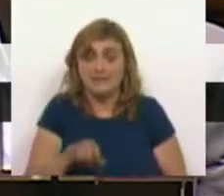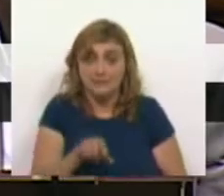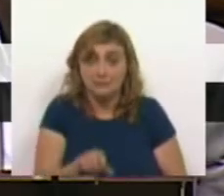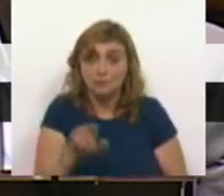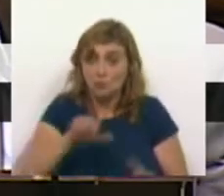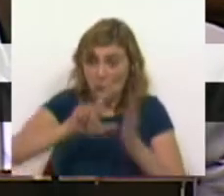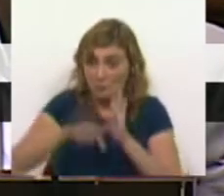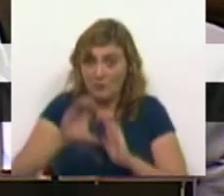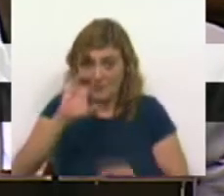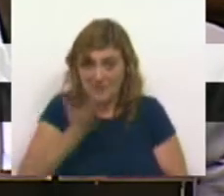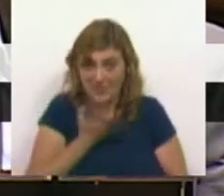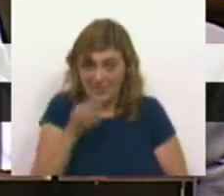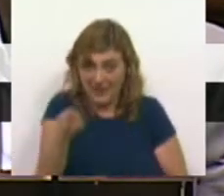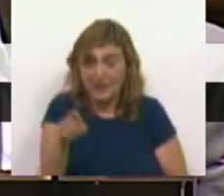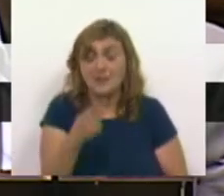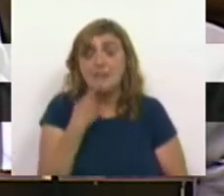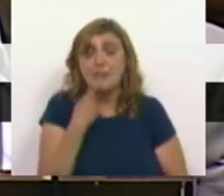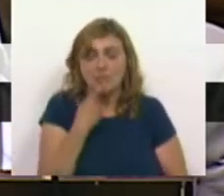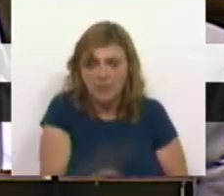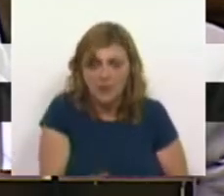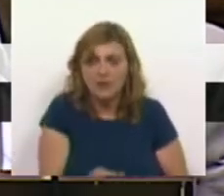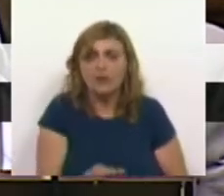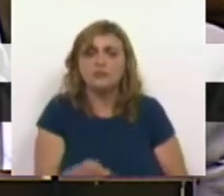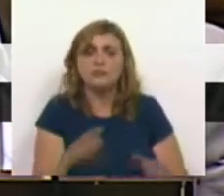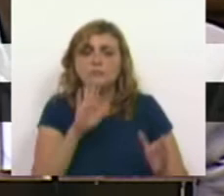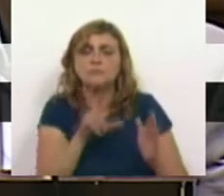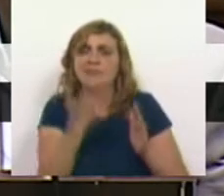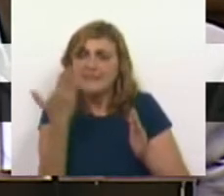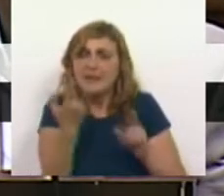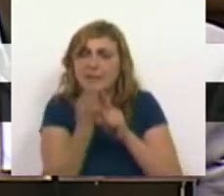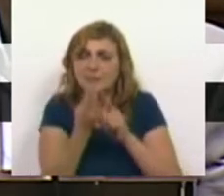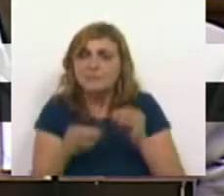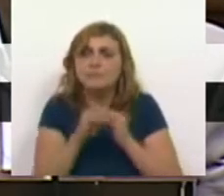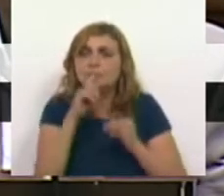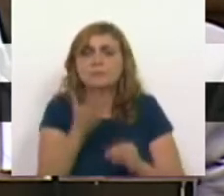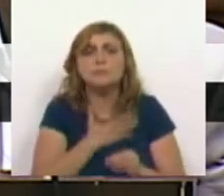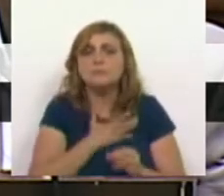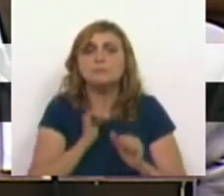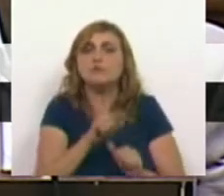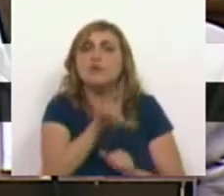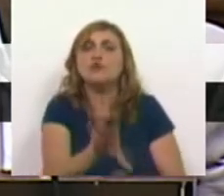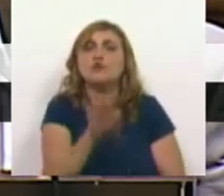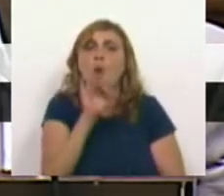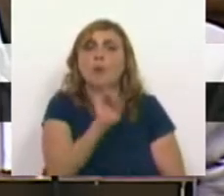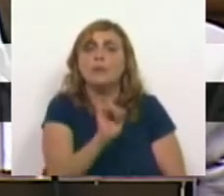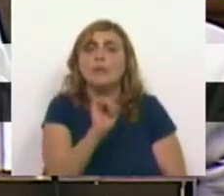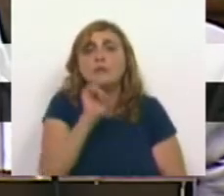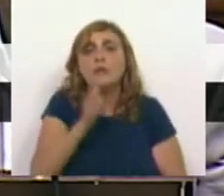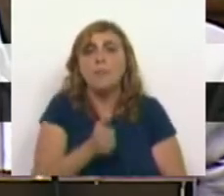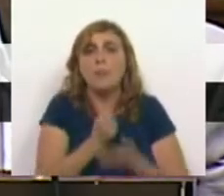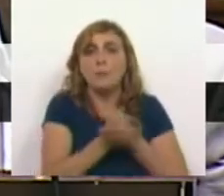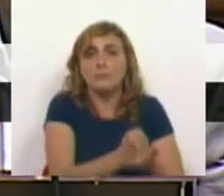projeto do CDS reafirma e condensa estes direitos para negar o direito de escolha da morte